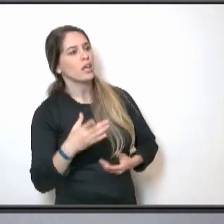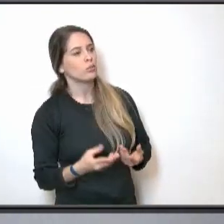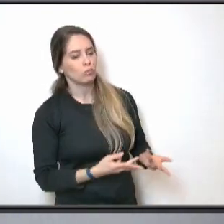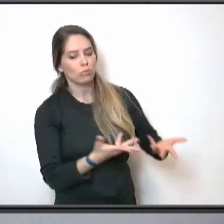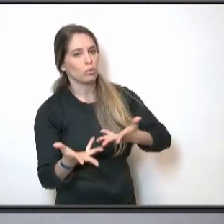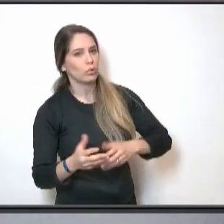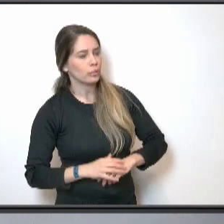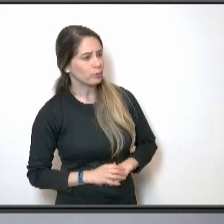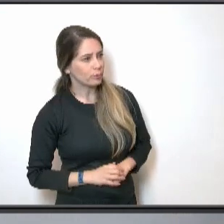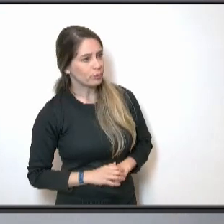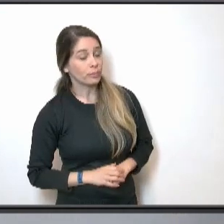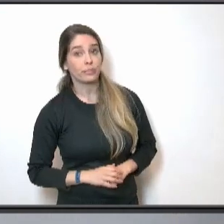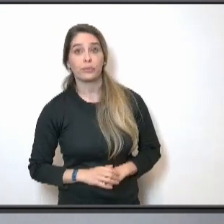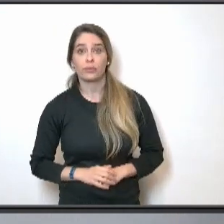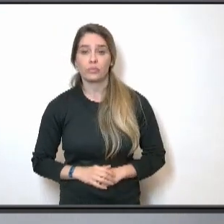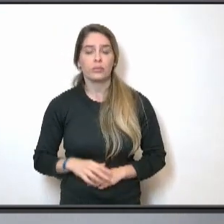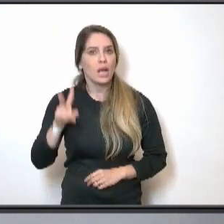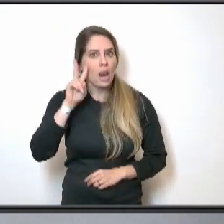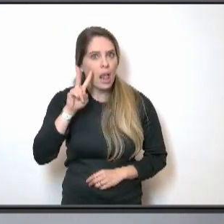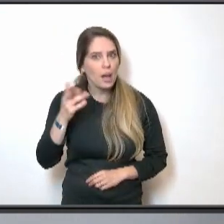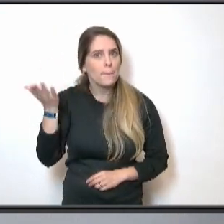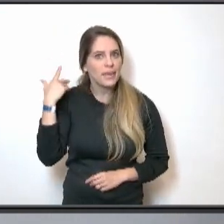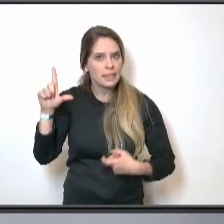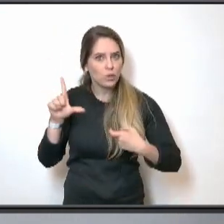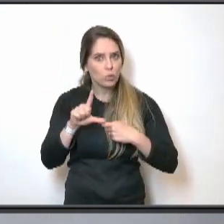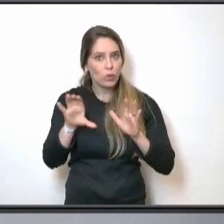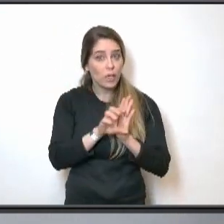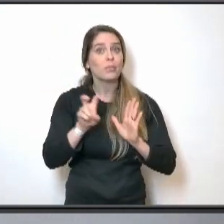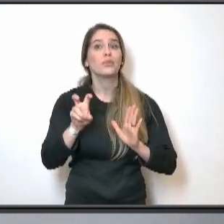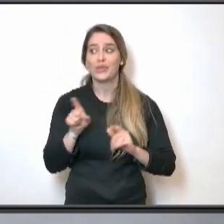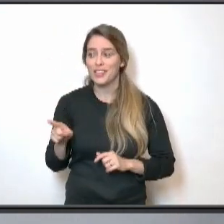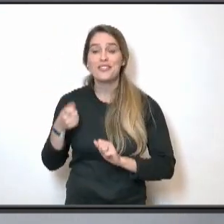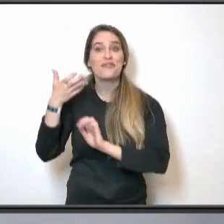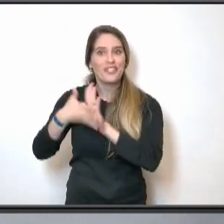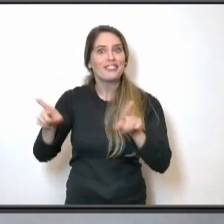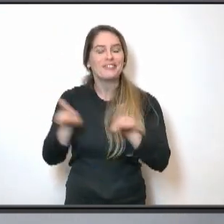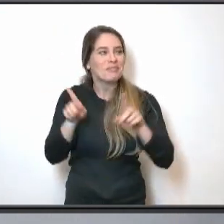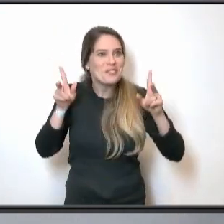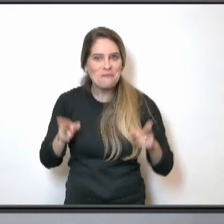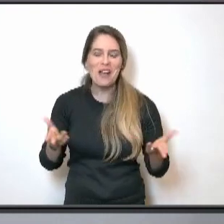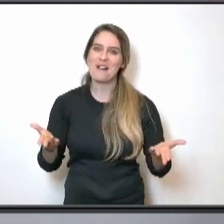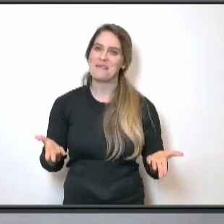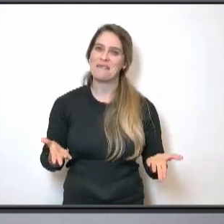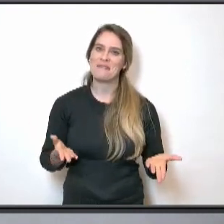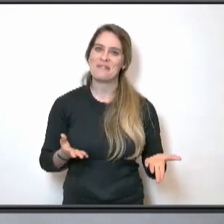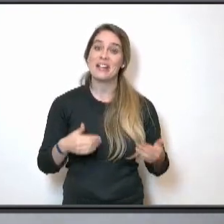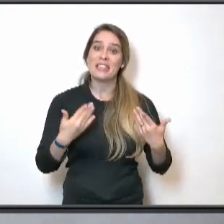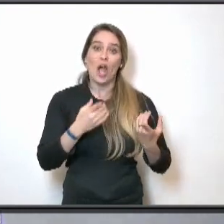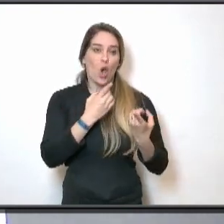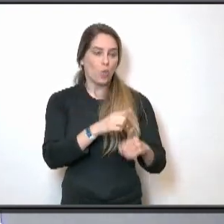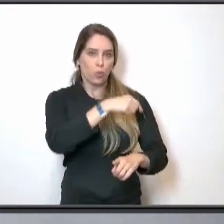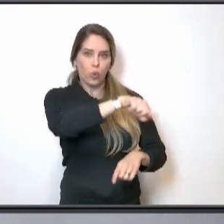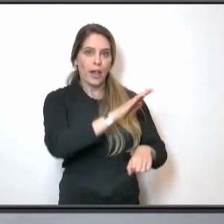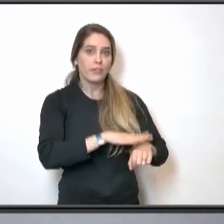Mesma palavra que ele tinha dito lá para os discípulos em Lucas capítulo 5, na primeira pesca maravilhosa. E quando os discípulos lançam a